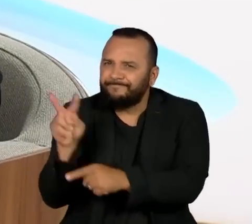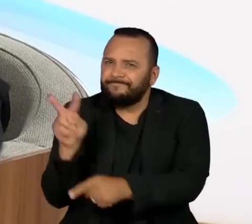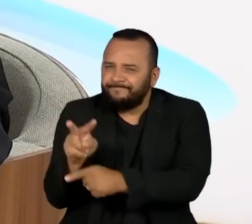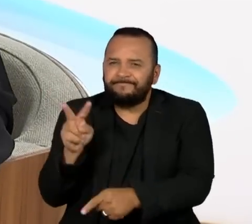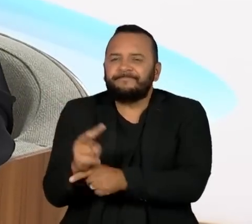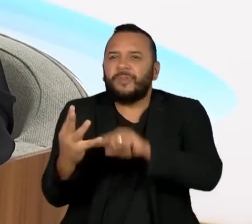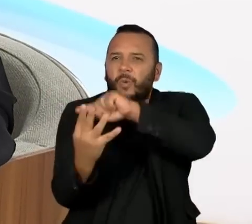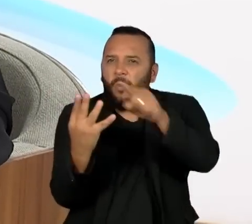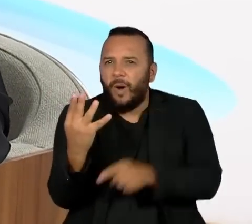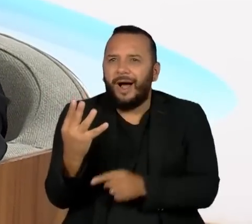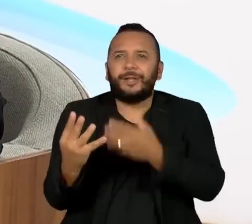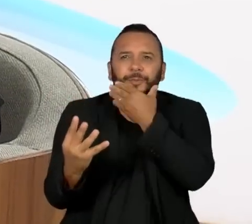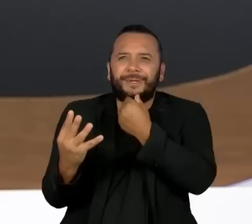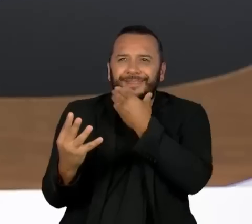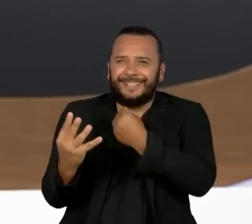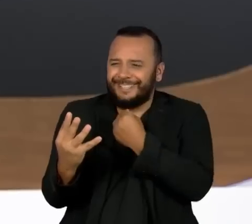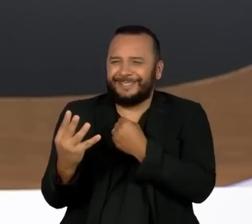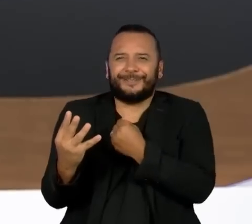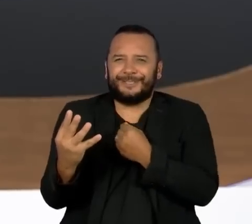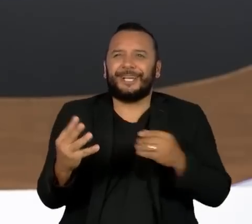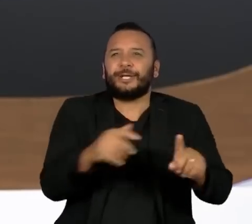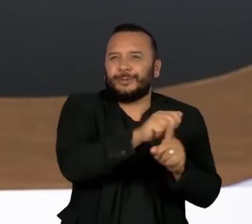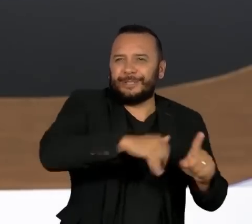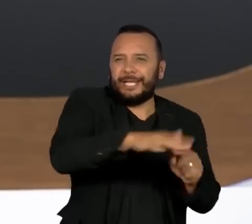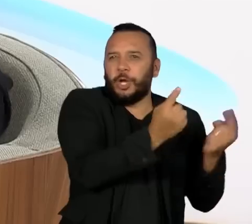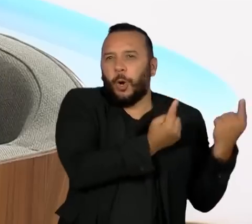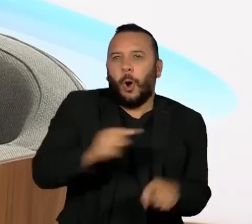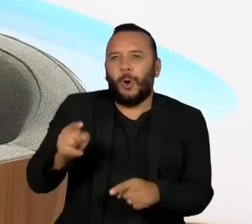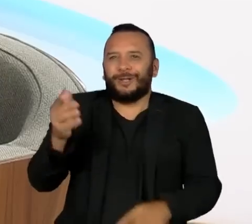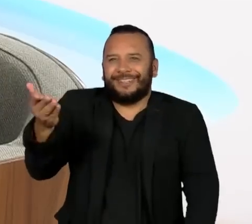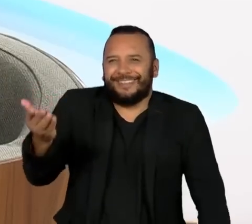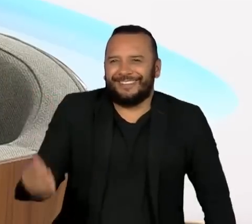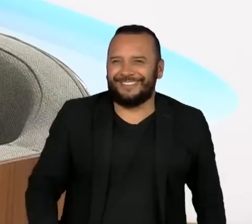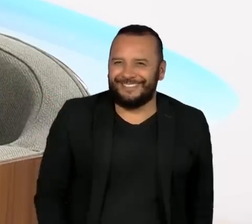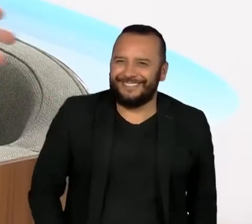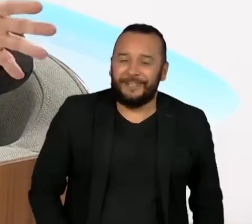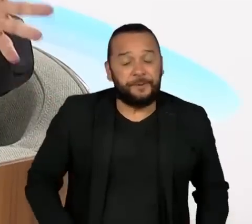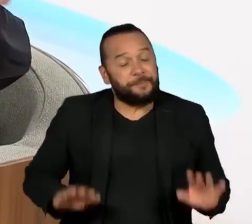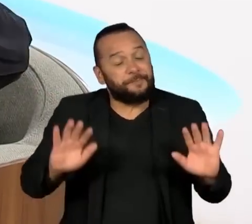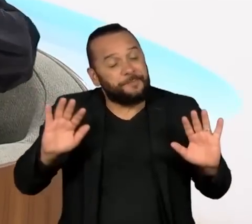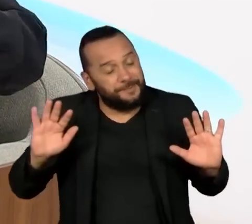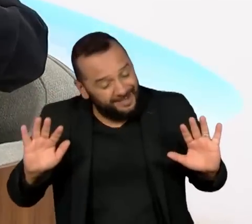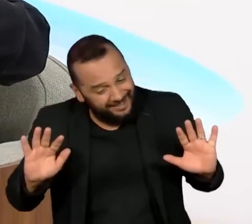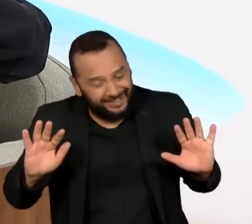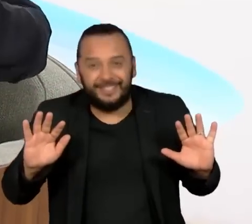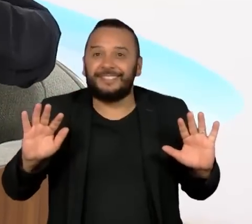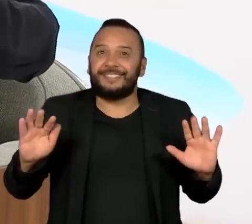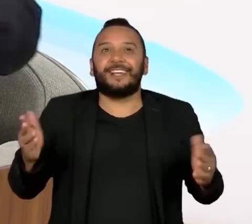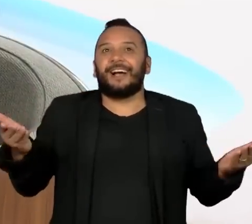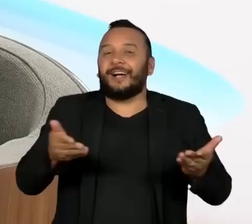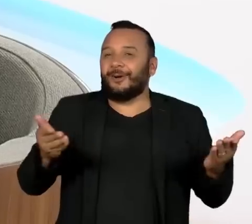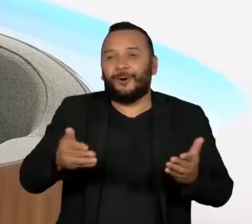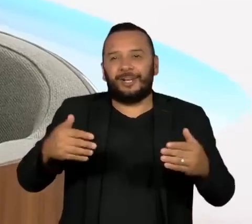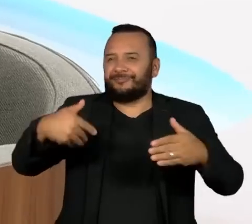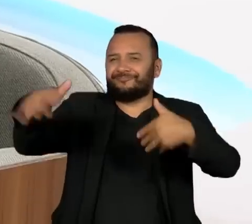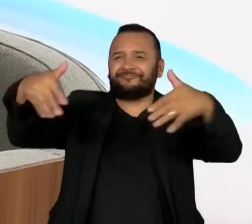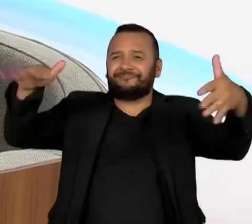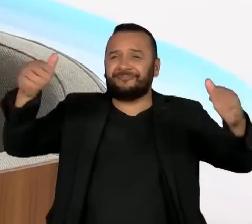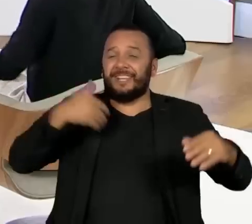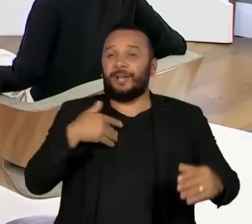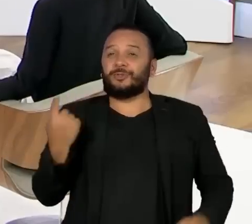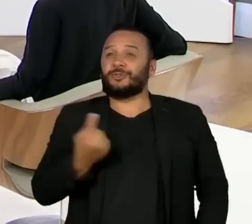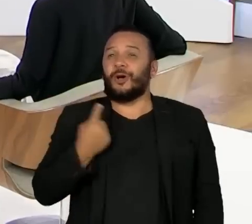mundo adverso para eles. E agora eles foram, então eu estou vivendo com o Andrucha uma segunda adolescência. Agora eu olho